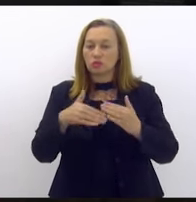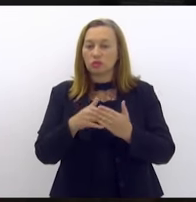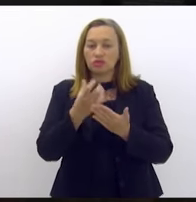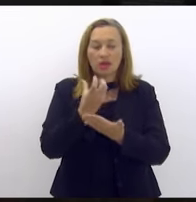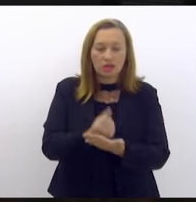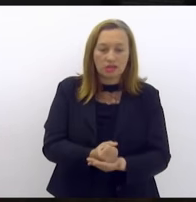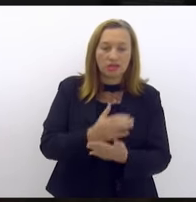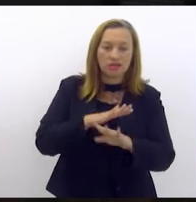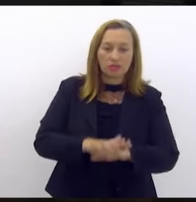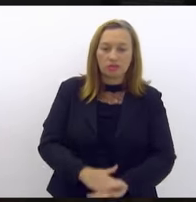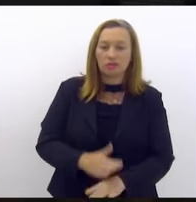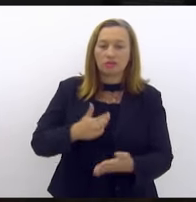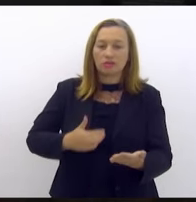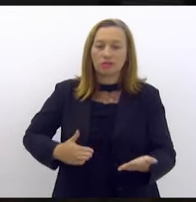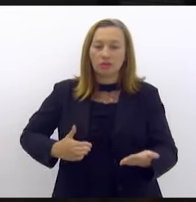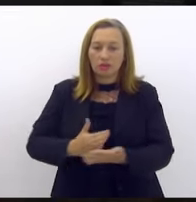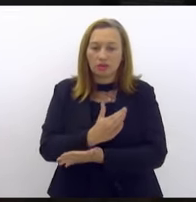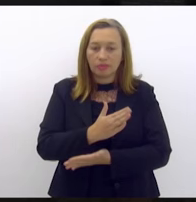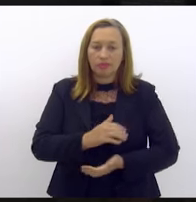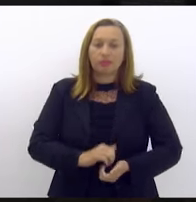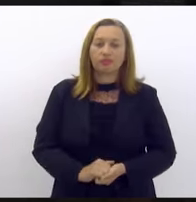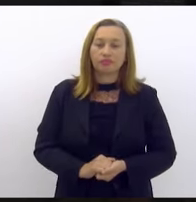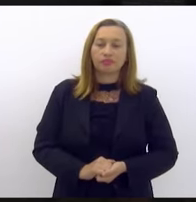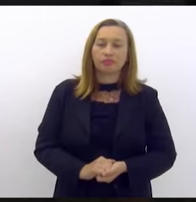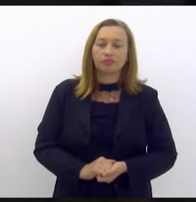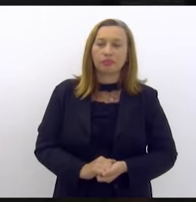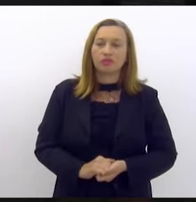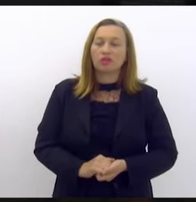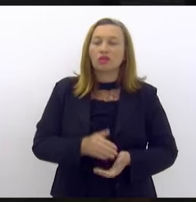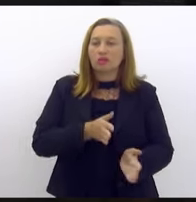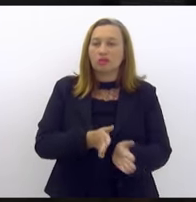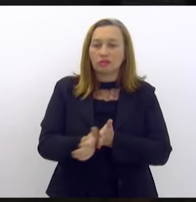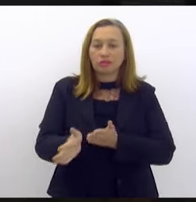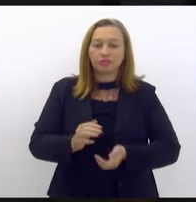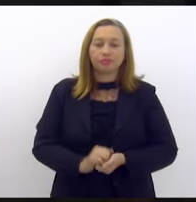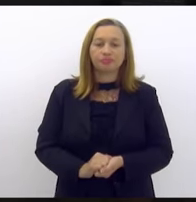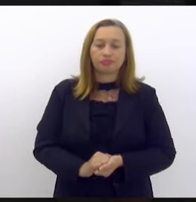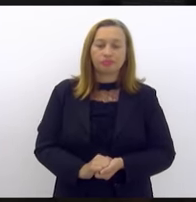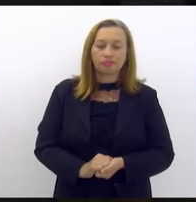senhores que aprovam, permaneçam como estão. Aprovado, vai autógrafo.